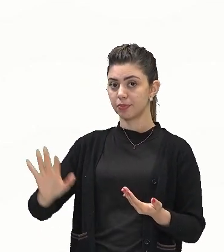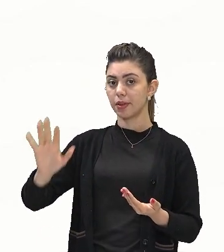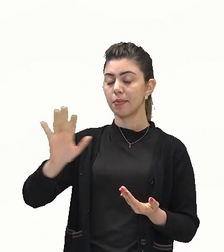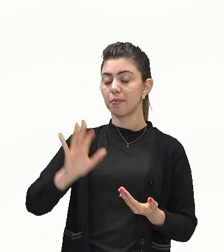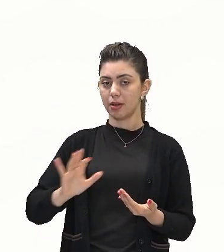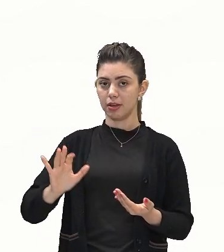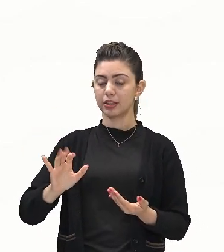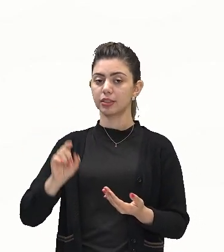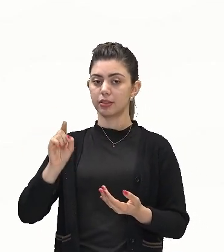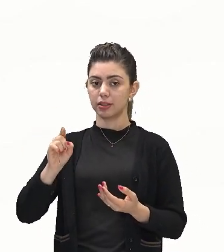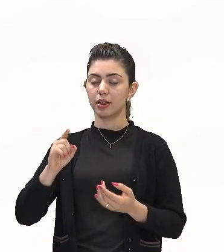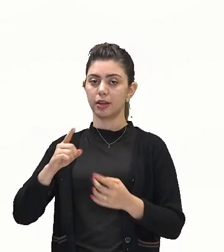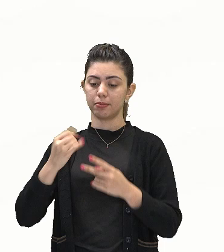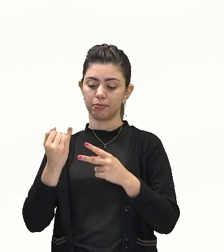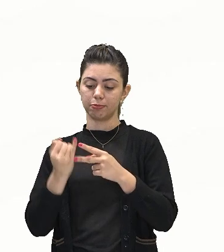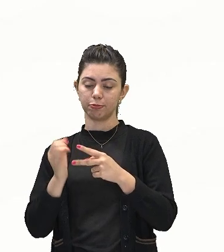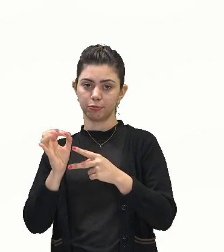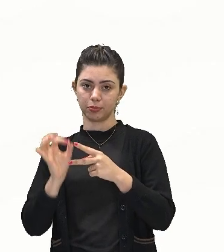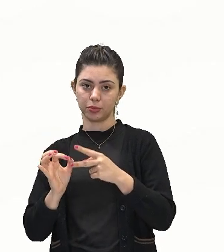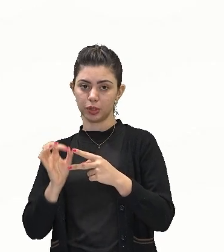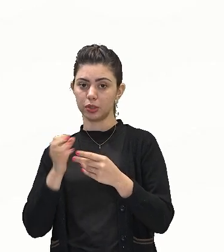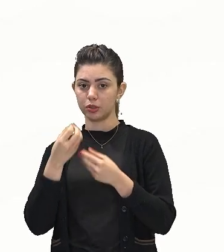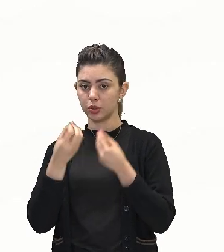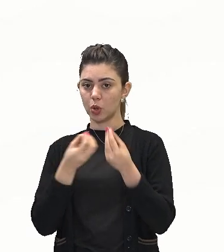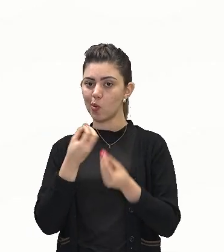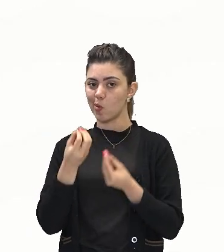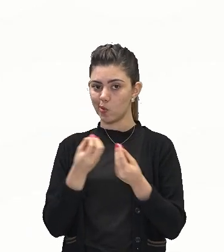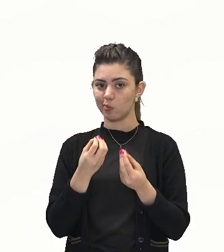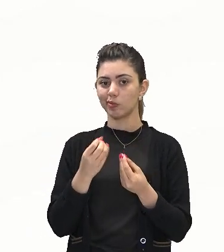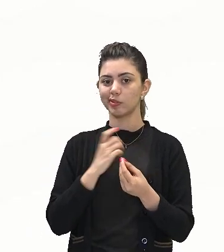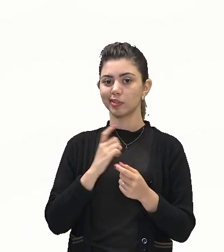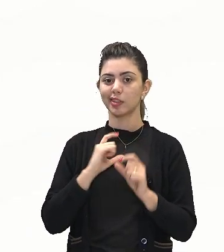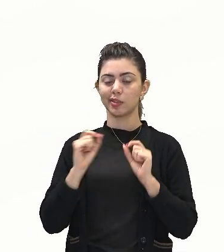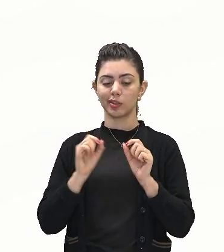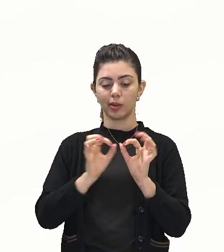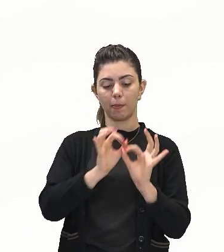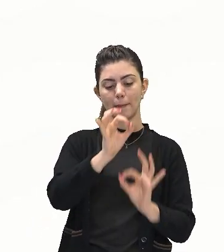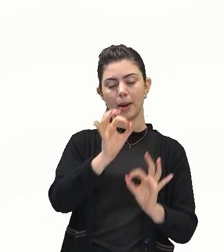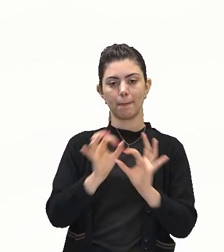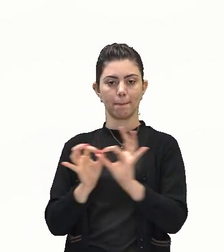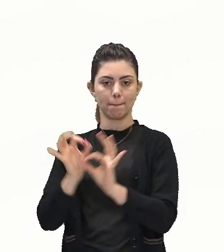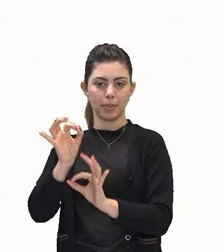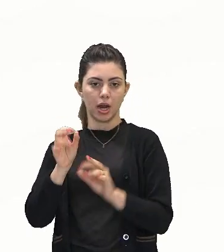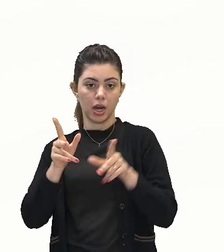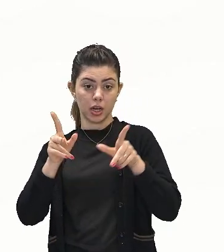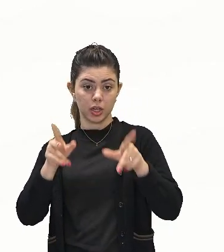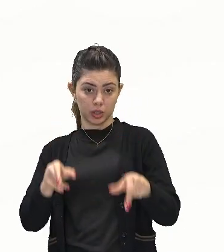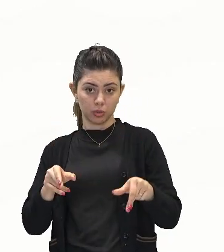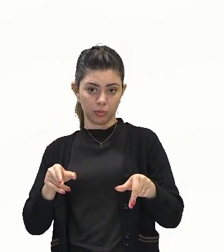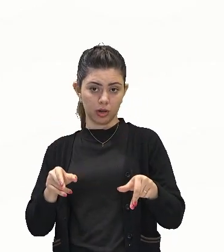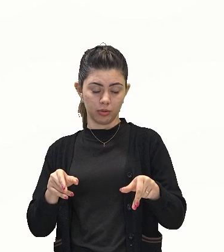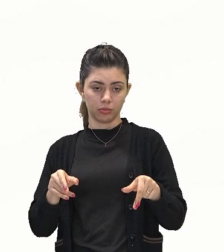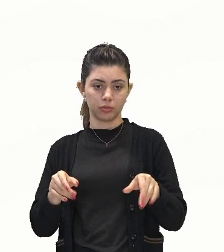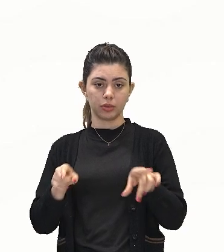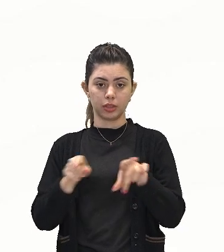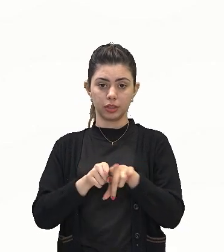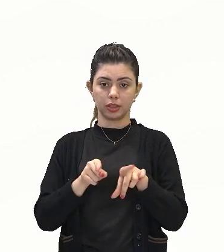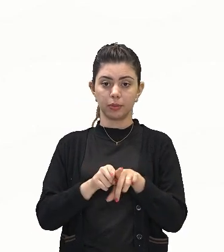polígono, os seus lados possuem a mesma medida e os seus ângulos